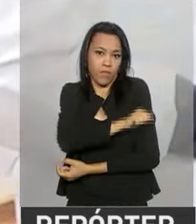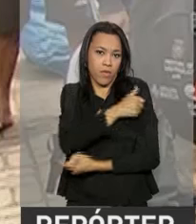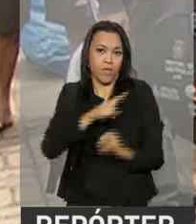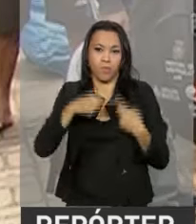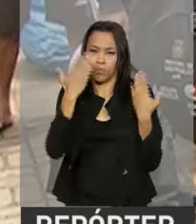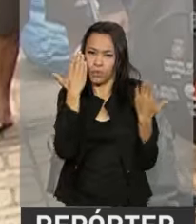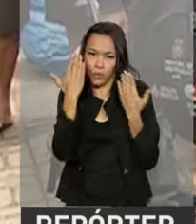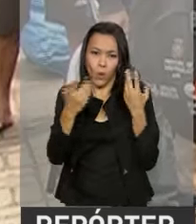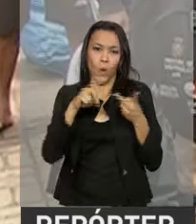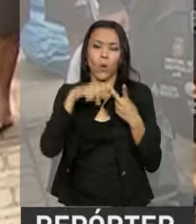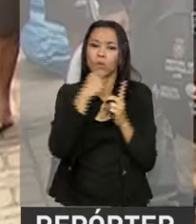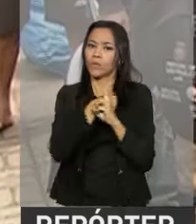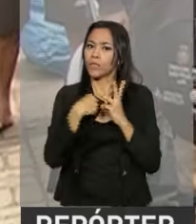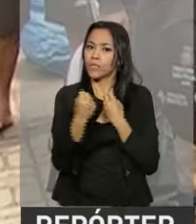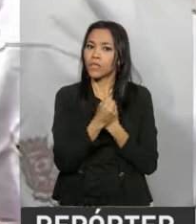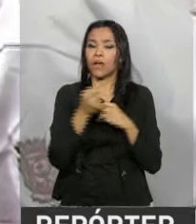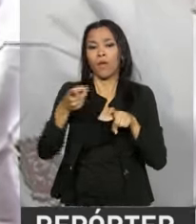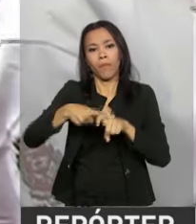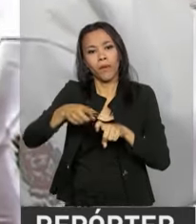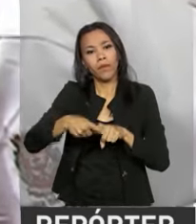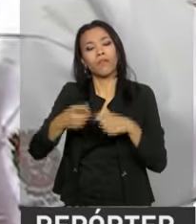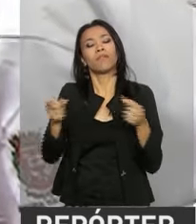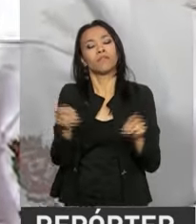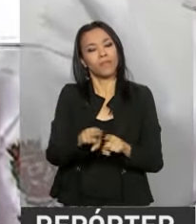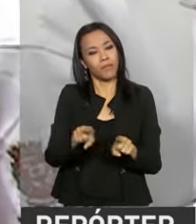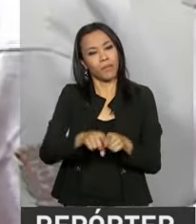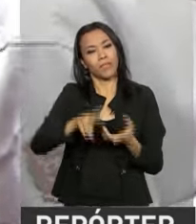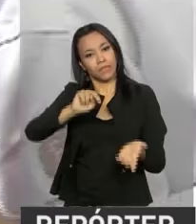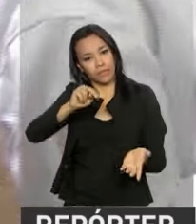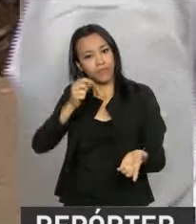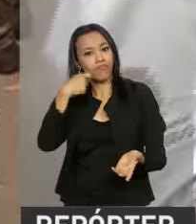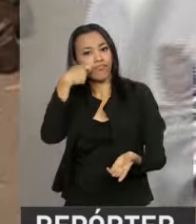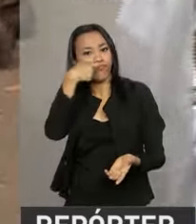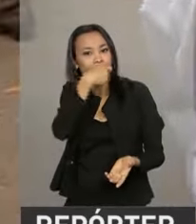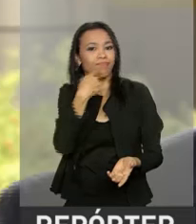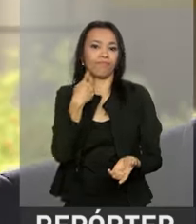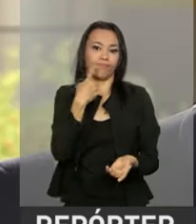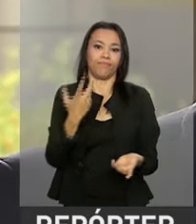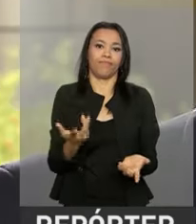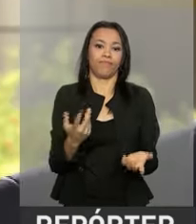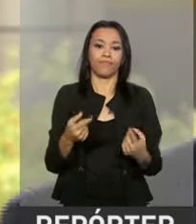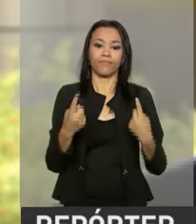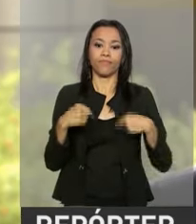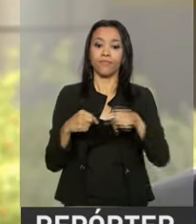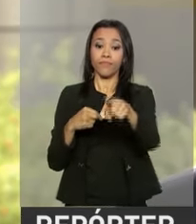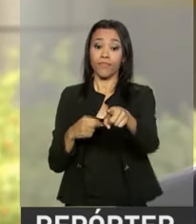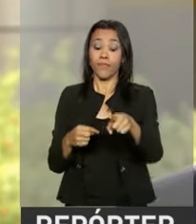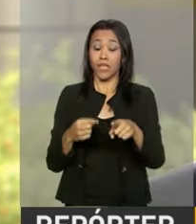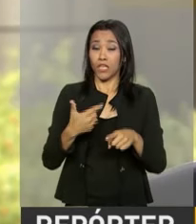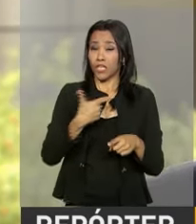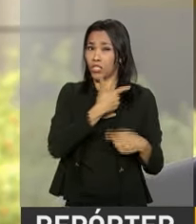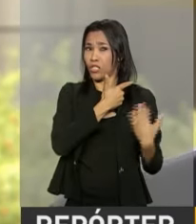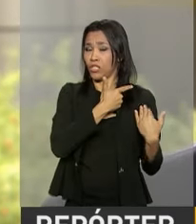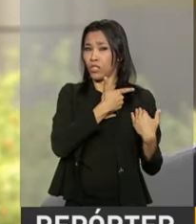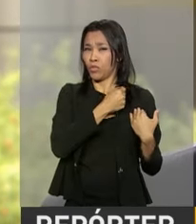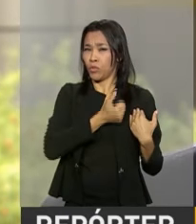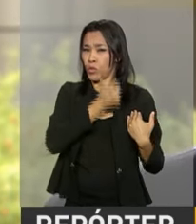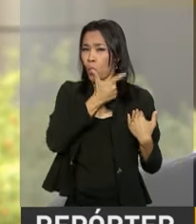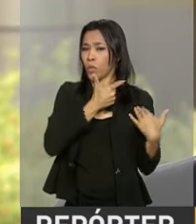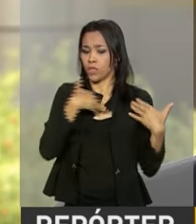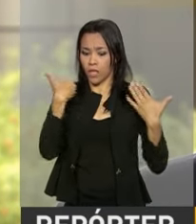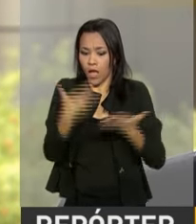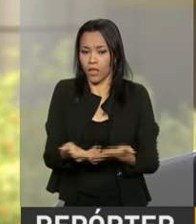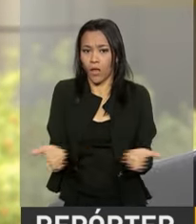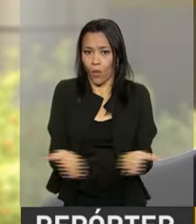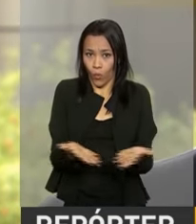psicólogo, assistente social, médico e até cirurgião dentista, por exemplo. De 2012 para cá, né, quando se iniciou o